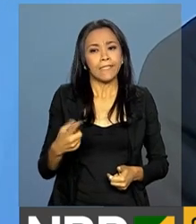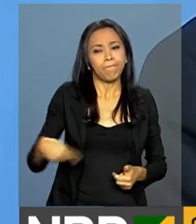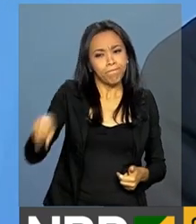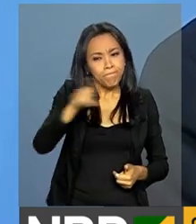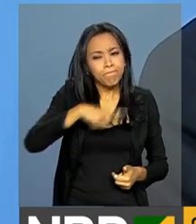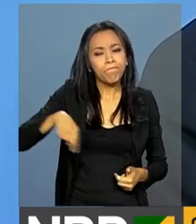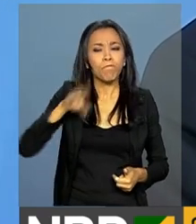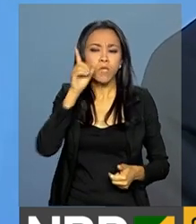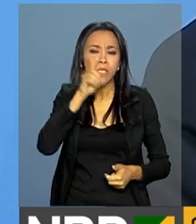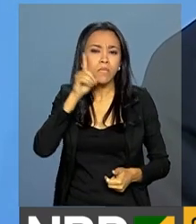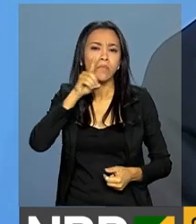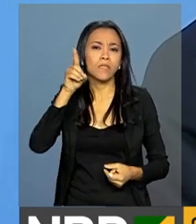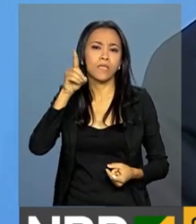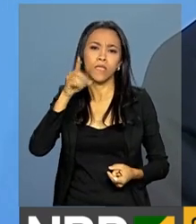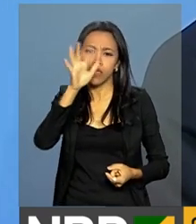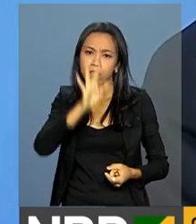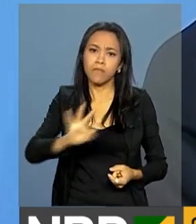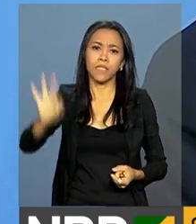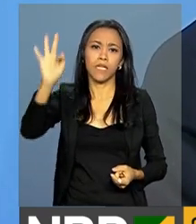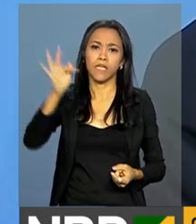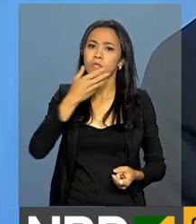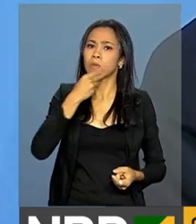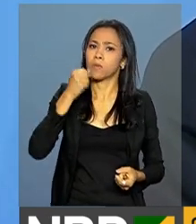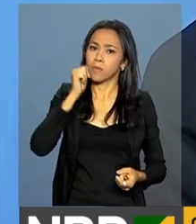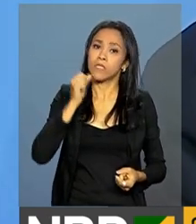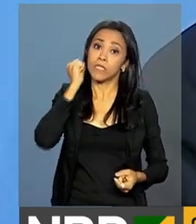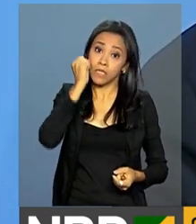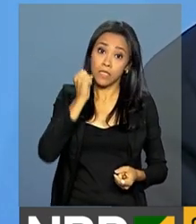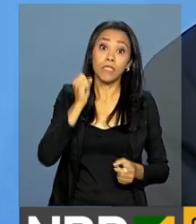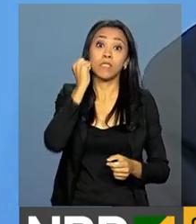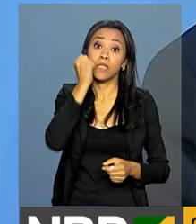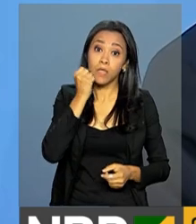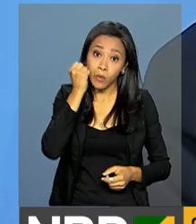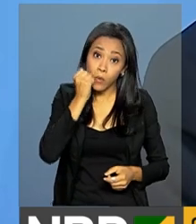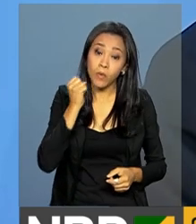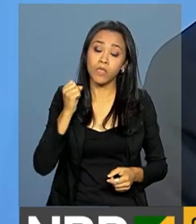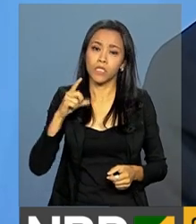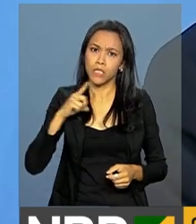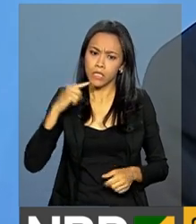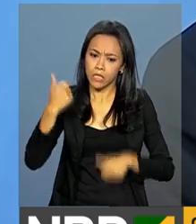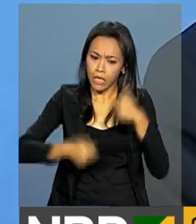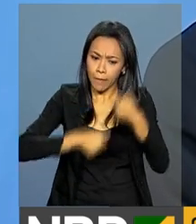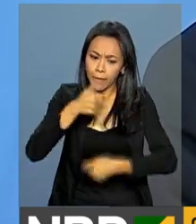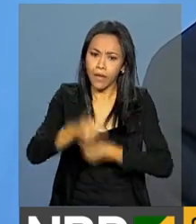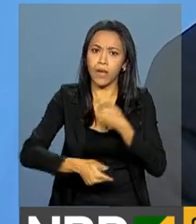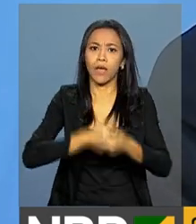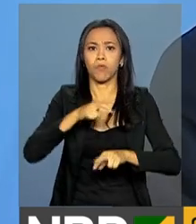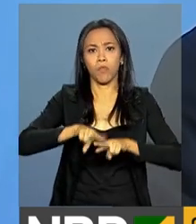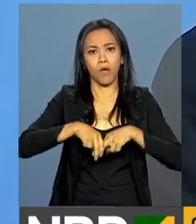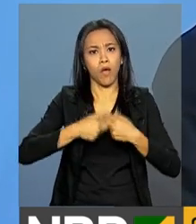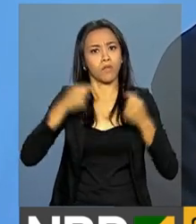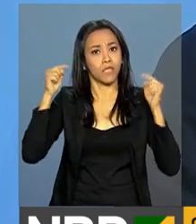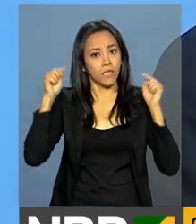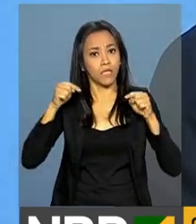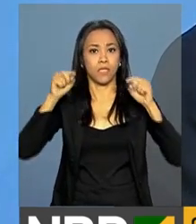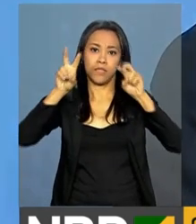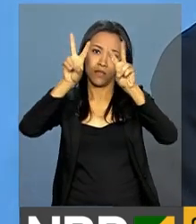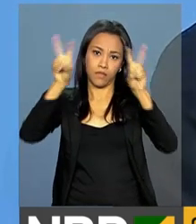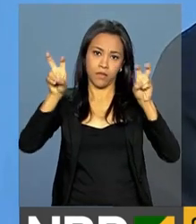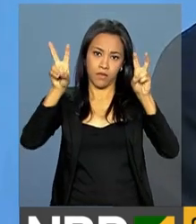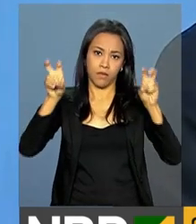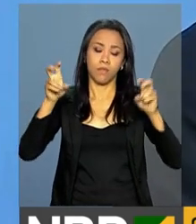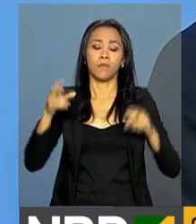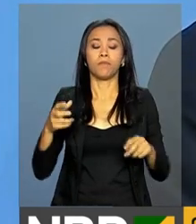deputados federais, as deputadas federais, senadores, tiveram de trabalho em torno deste tema. Nos últimos dias, eu